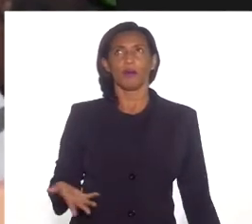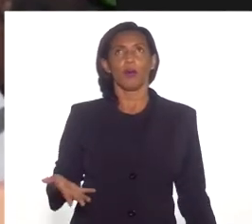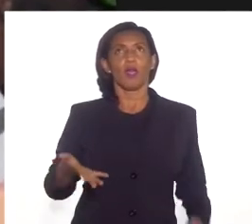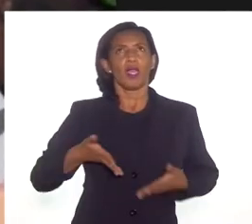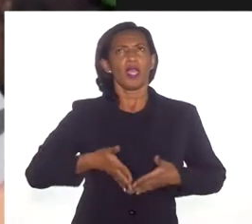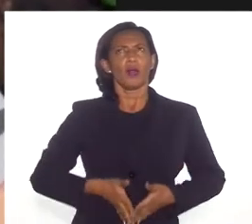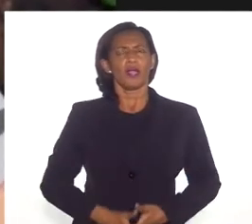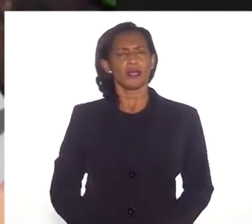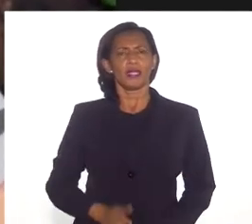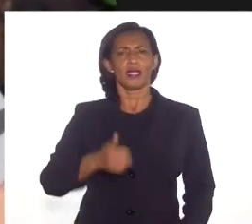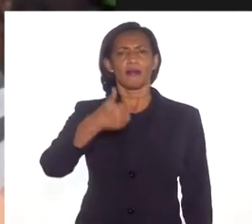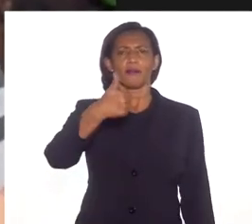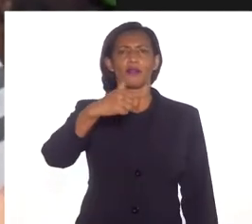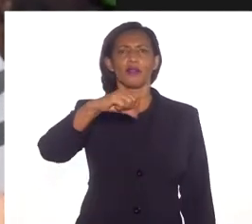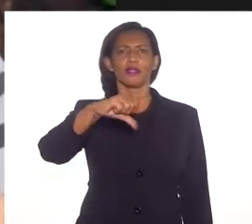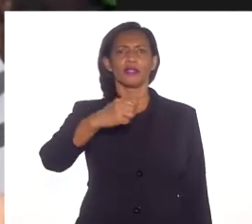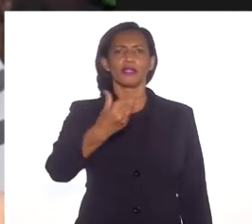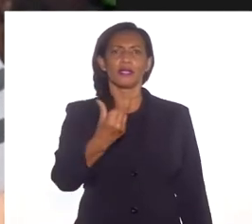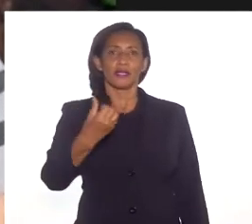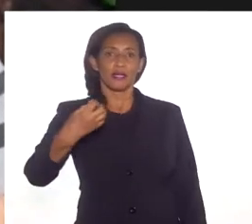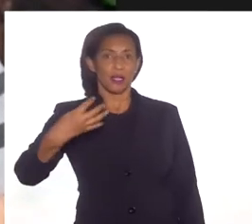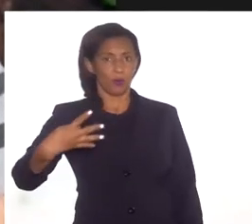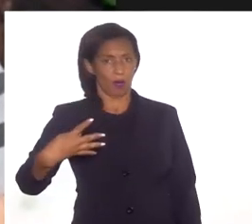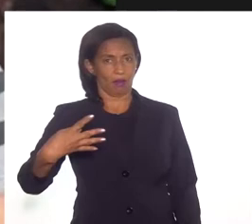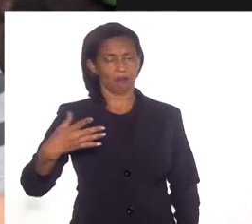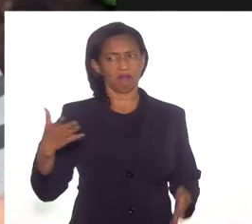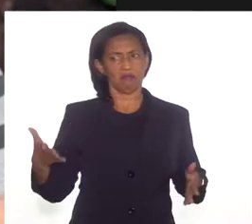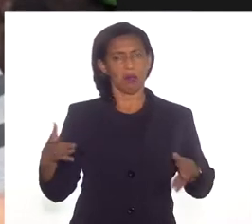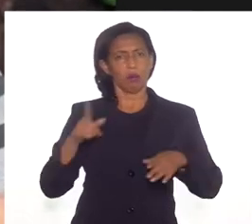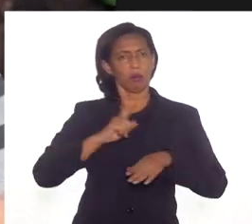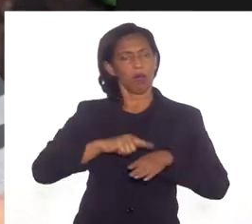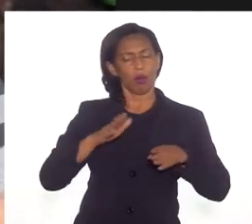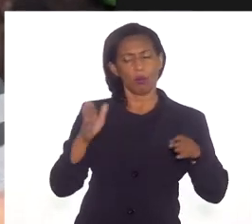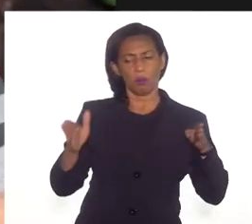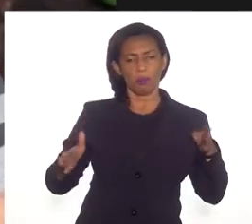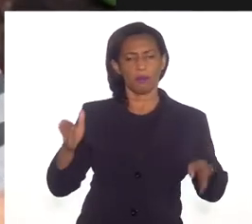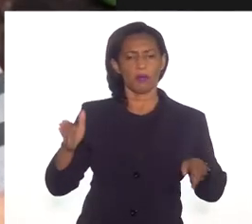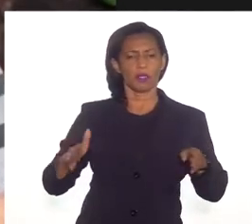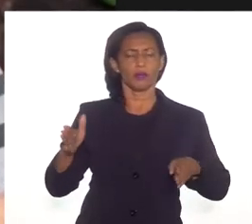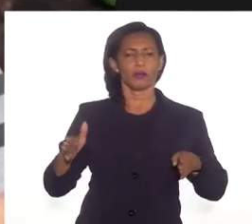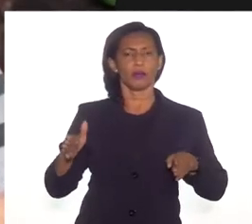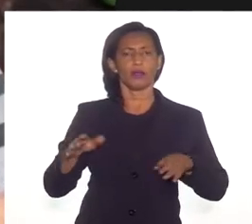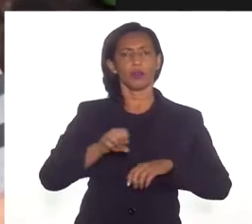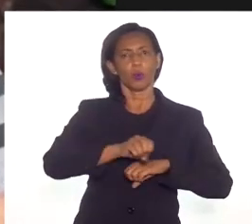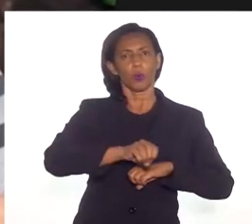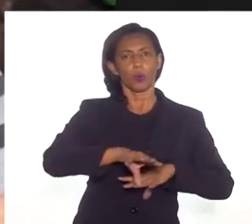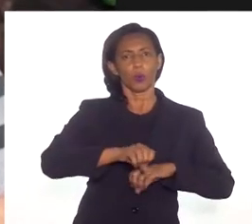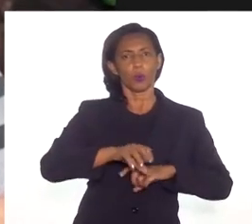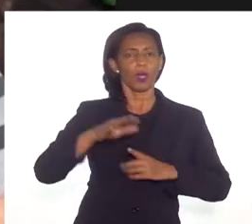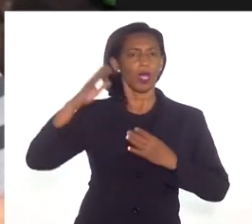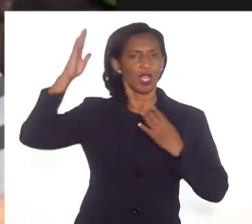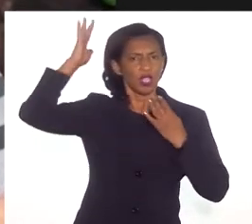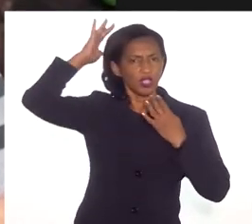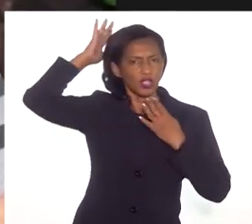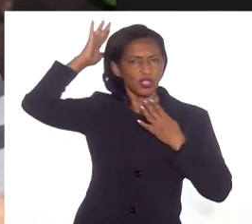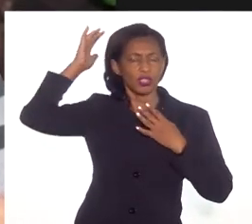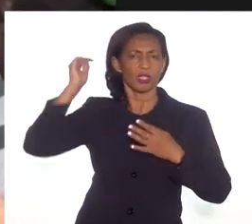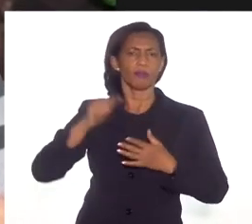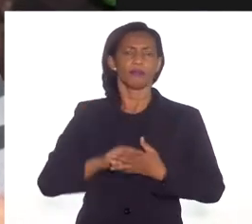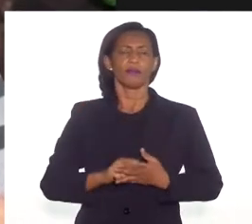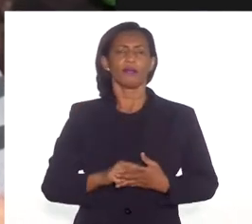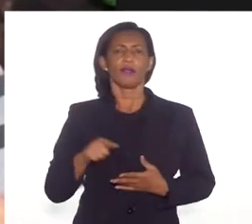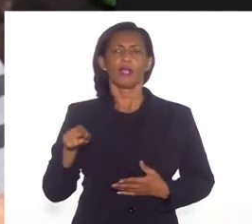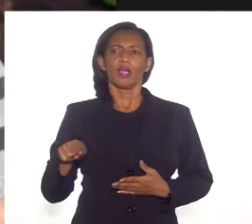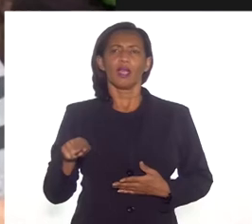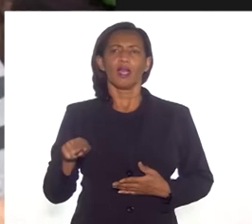nascido em 1964. Então, nasci num período em que a educação indígena